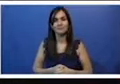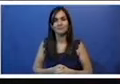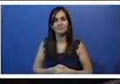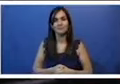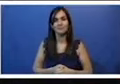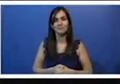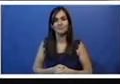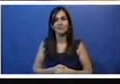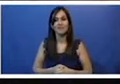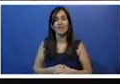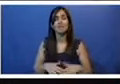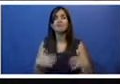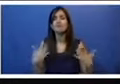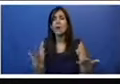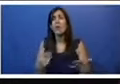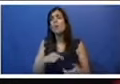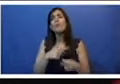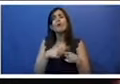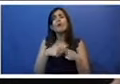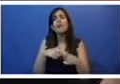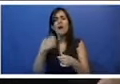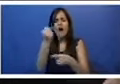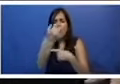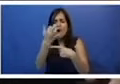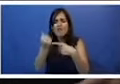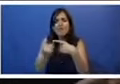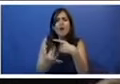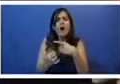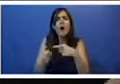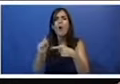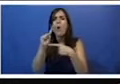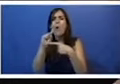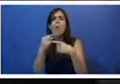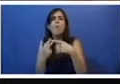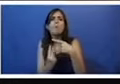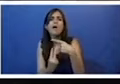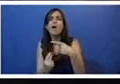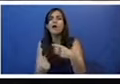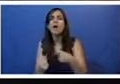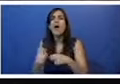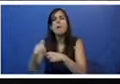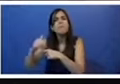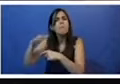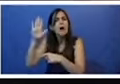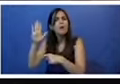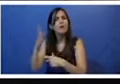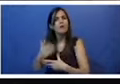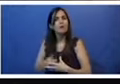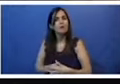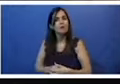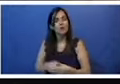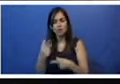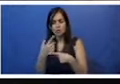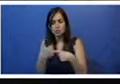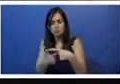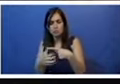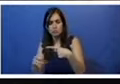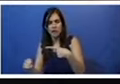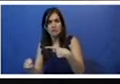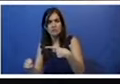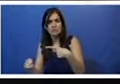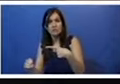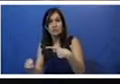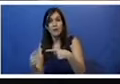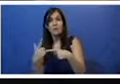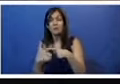tá Então por que que a fração 1/2 metade é maior que um démo por